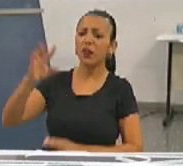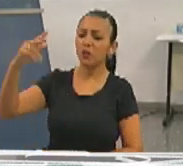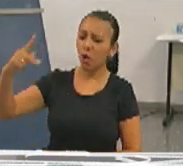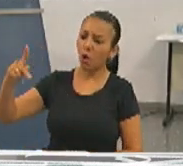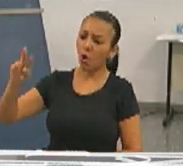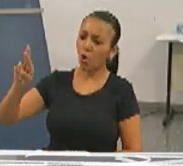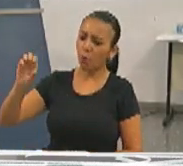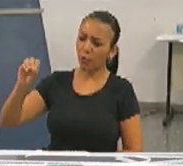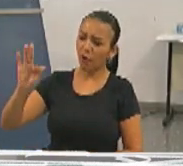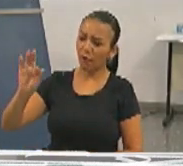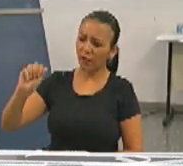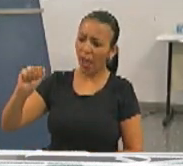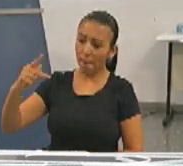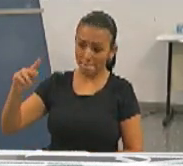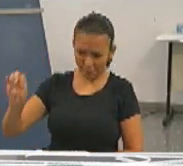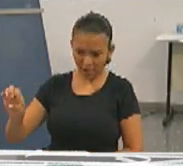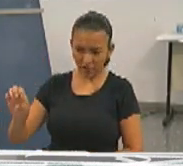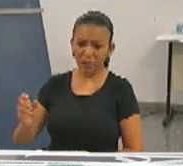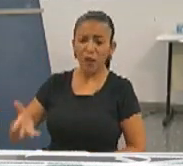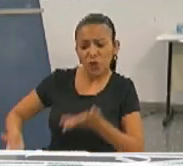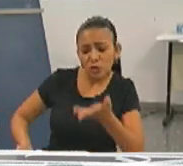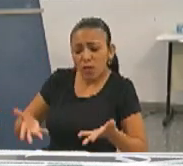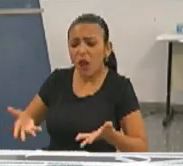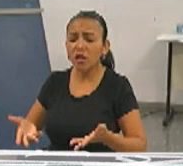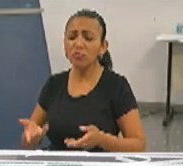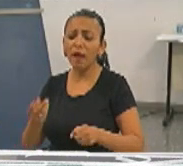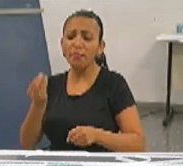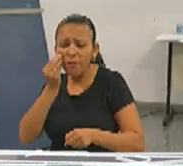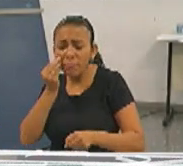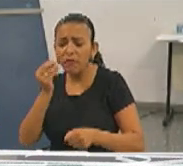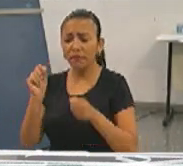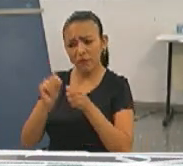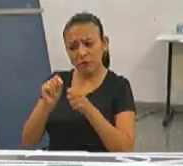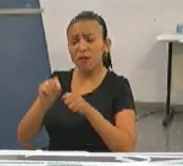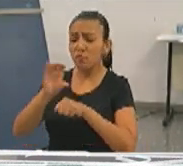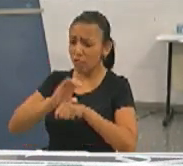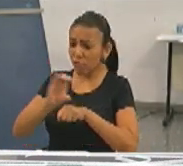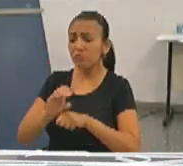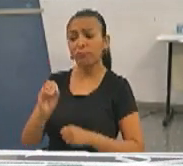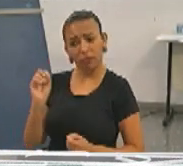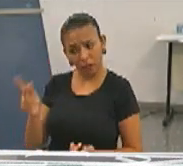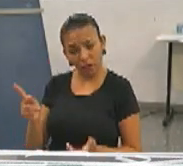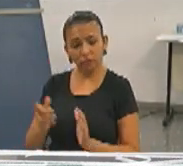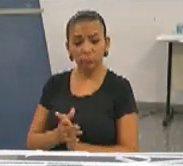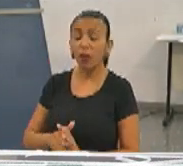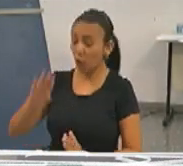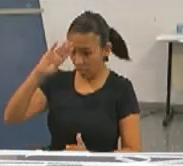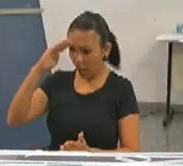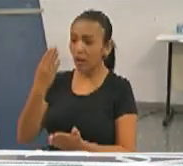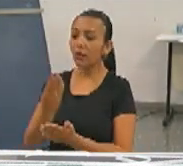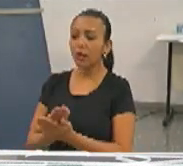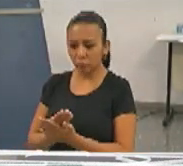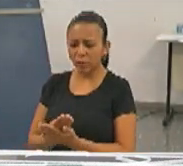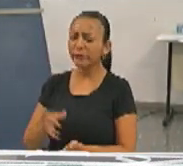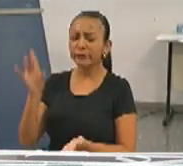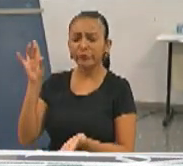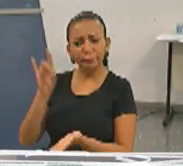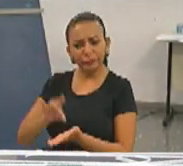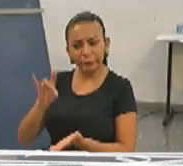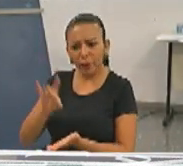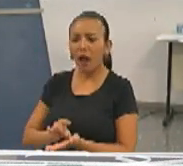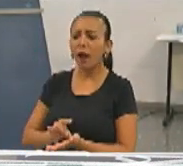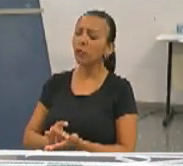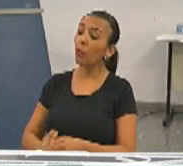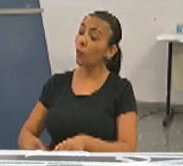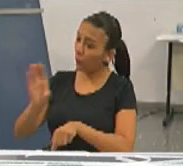colegas podem ser estimulados a estarem buscando essa capacitação lá. Né? Nós acreditamos muito que, de fato, a capacitação